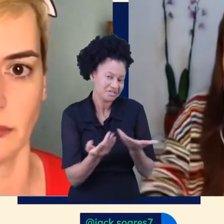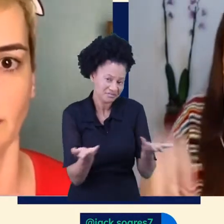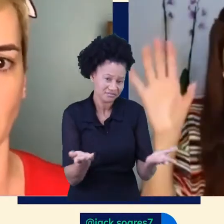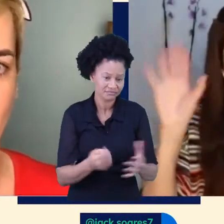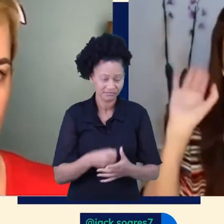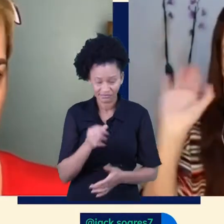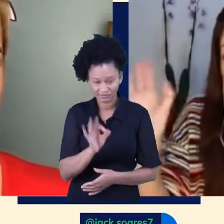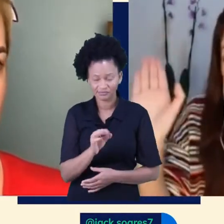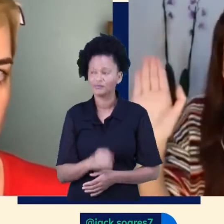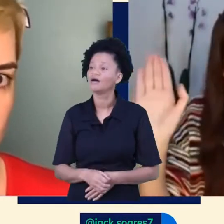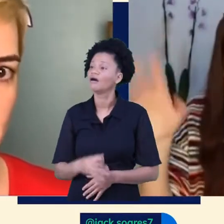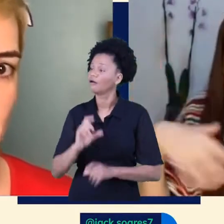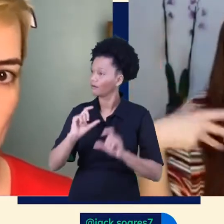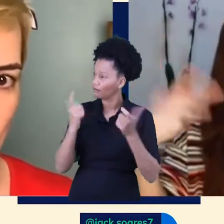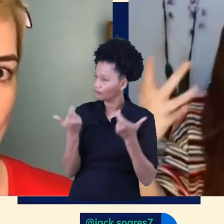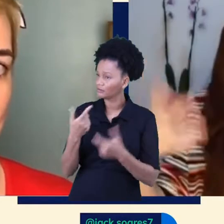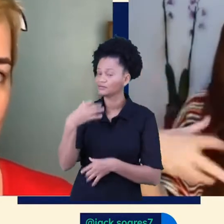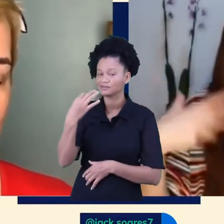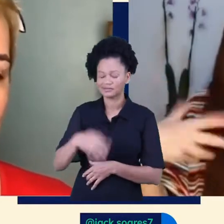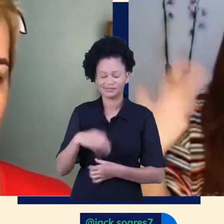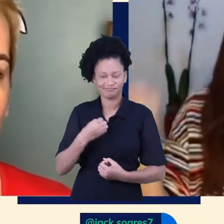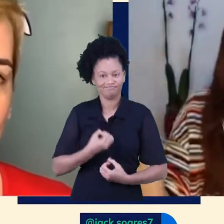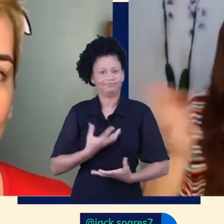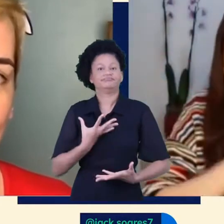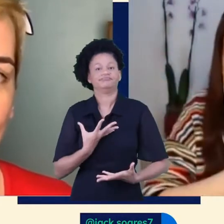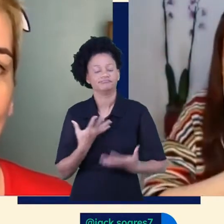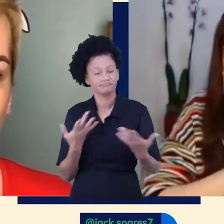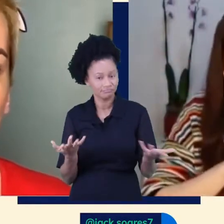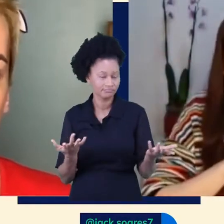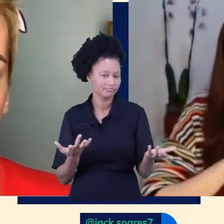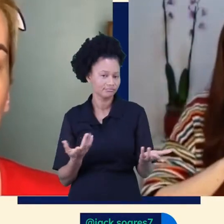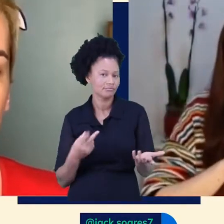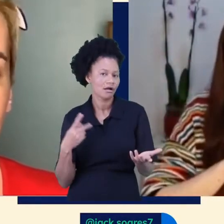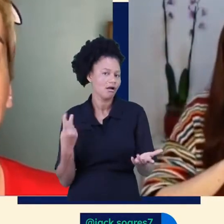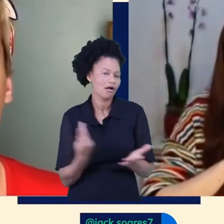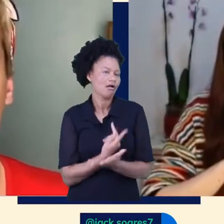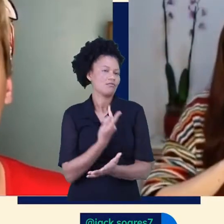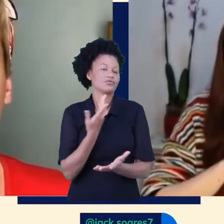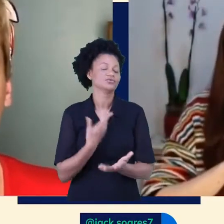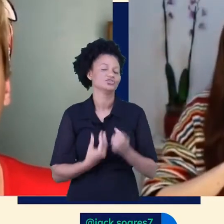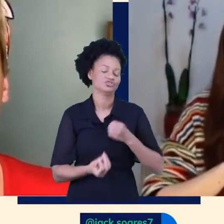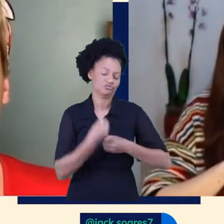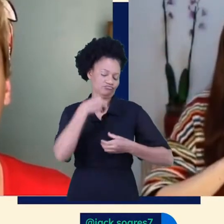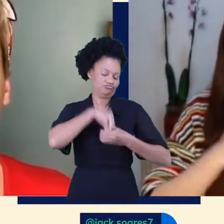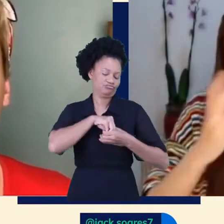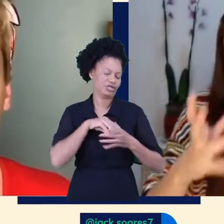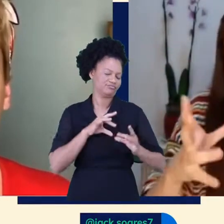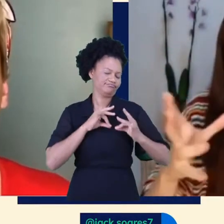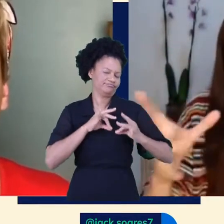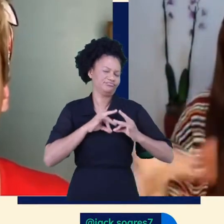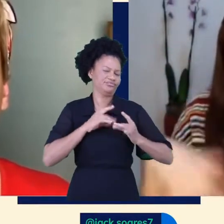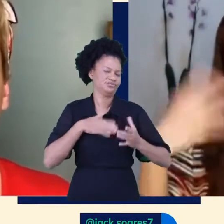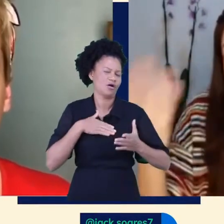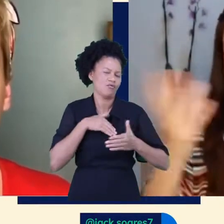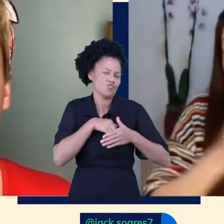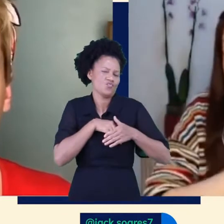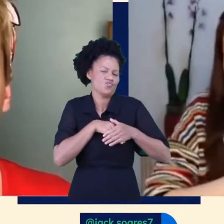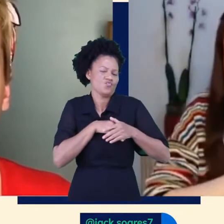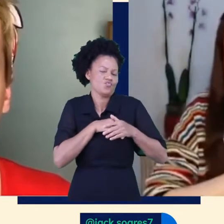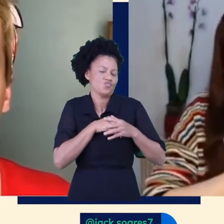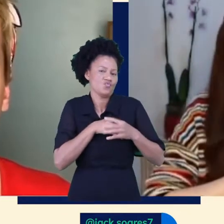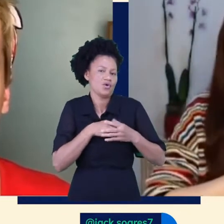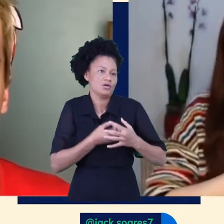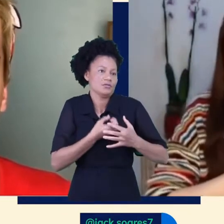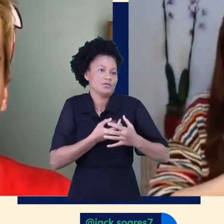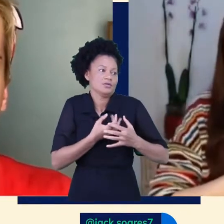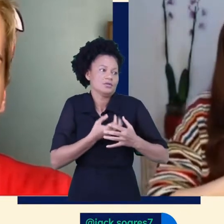Esse plim, se acontecer, é de algo que já estava ali há muito tempo, né? Latente, sendo